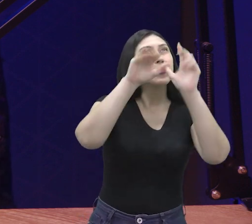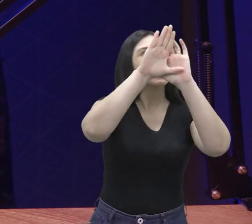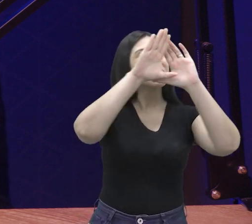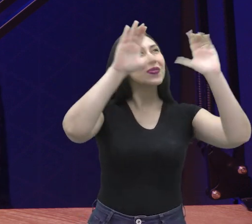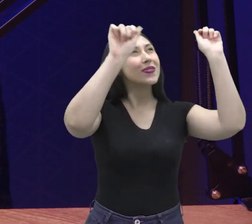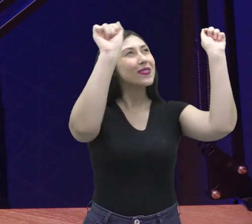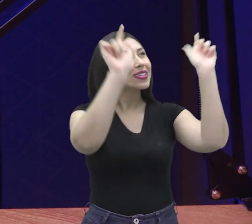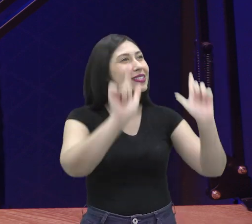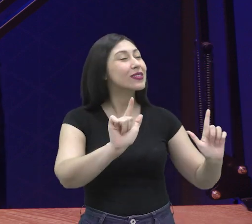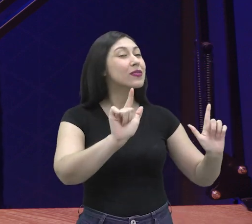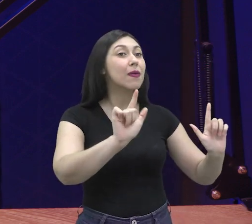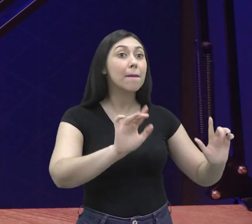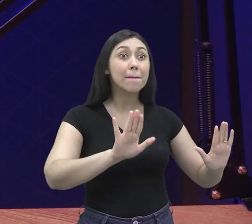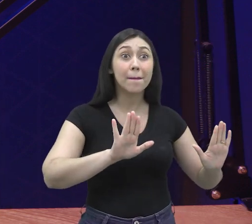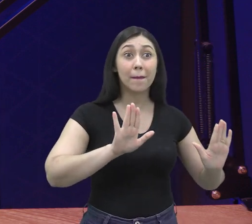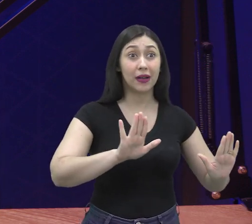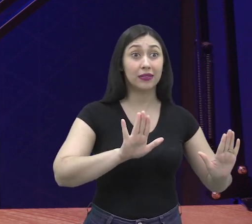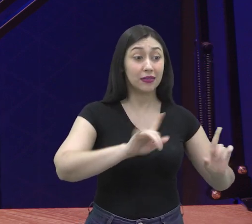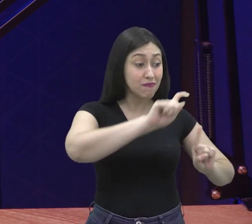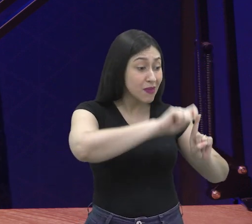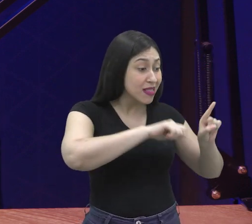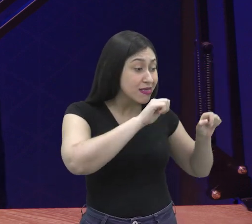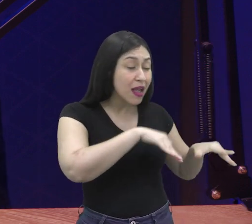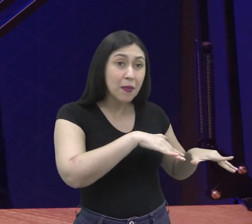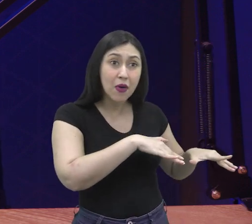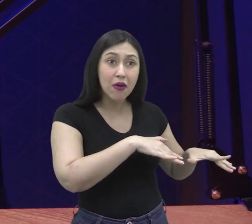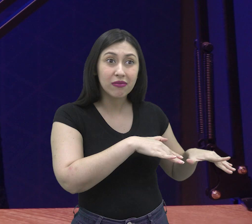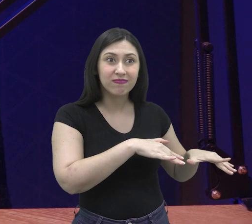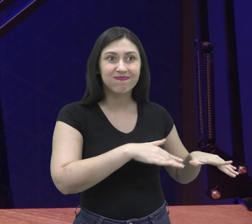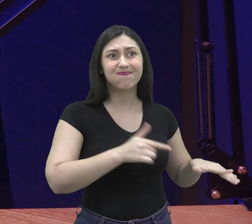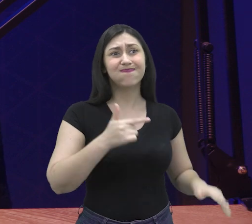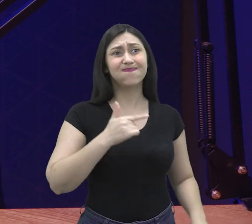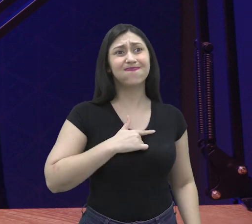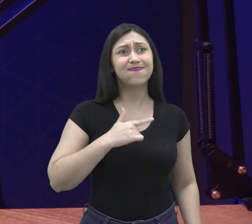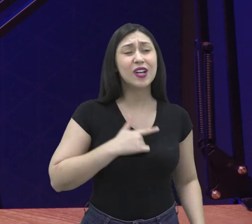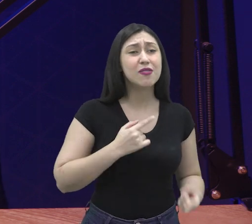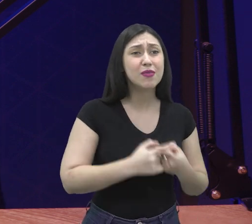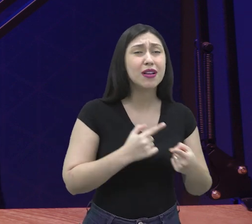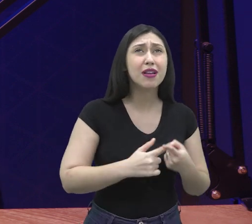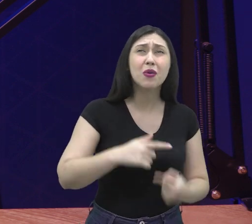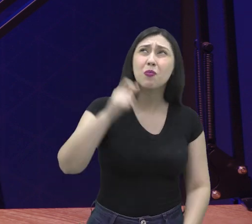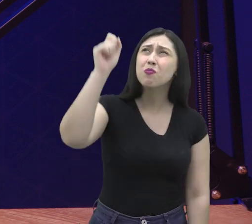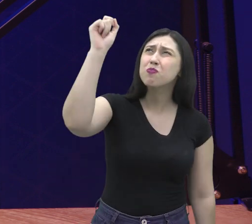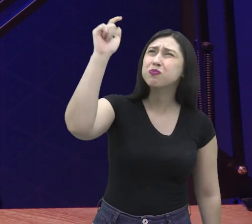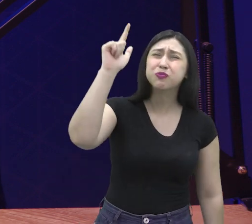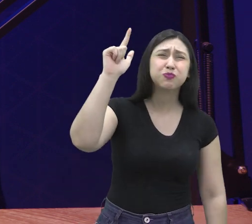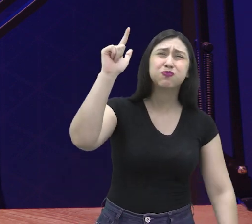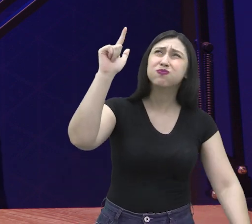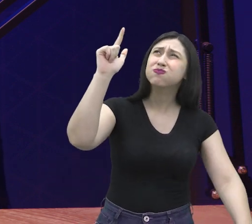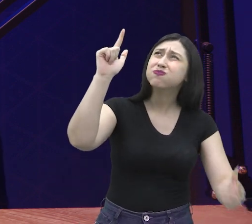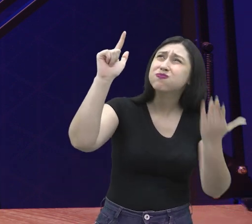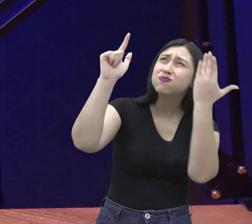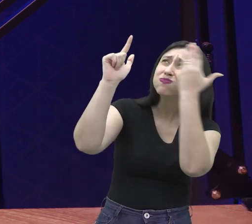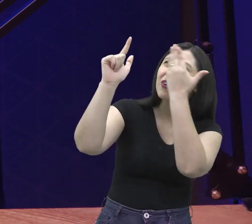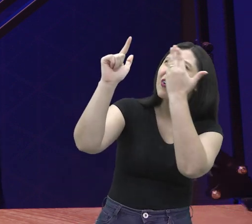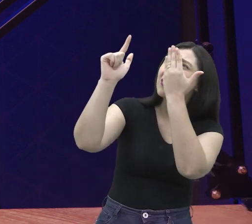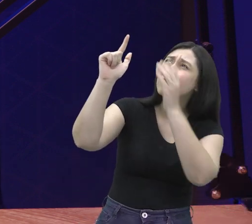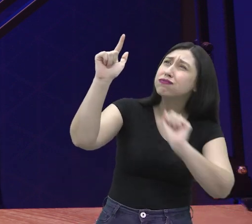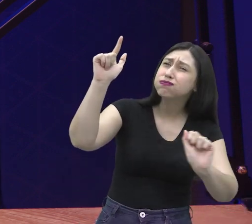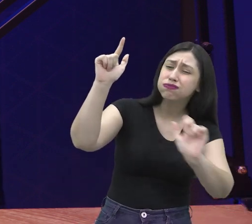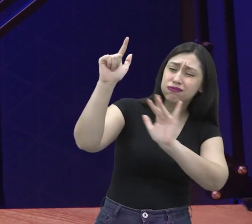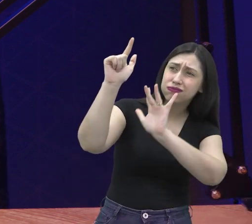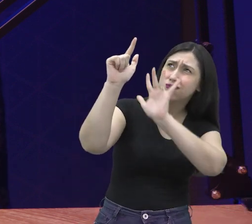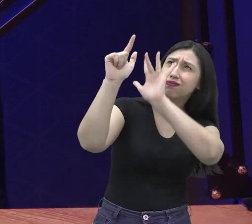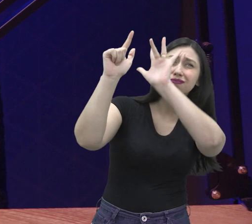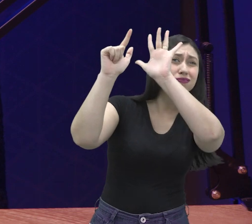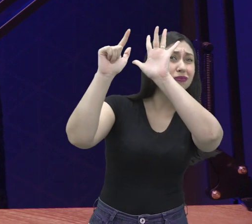de céu azul e nuvens. Foi um mês, assim, muito feio, em que a gente não conseguia ver o sol de tanta fumaça que tinha.